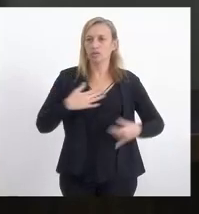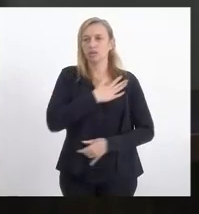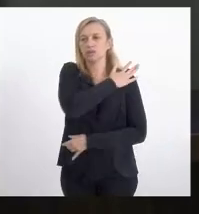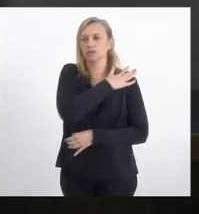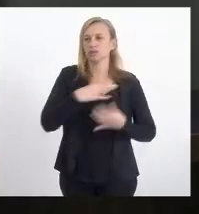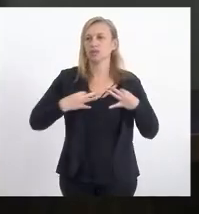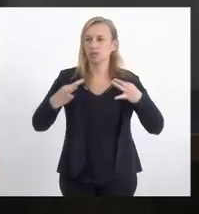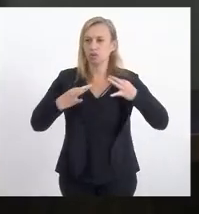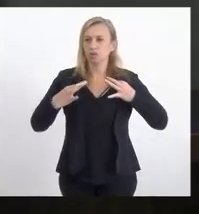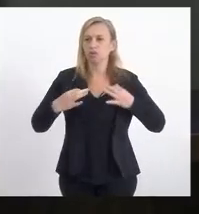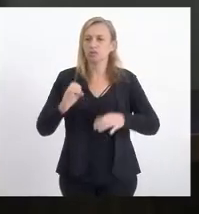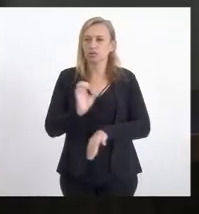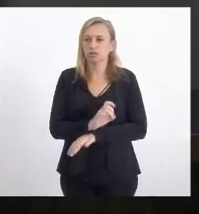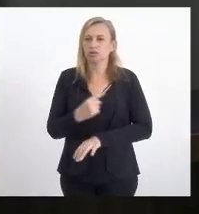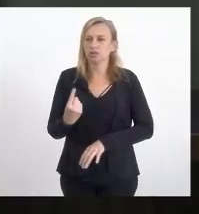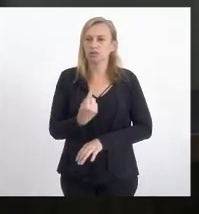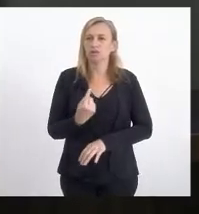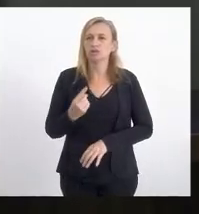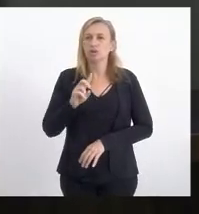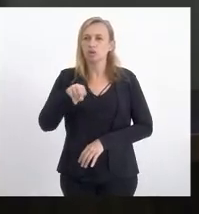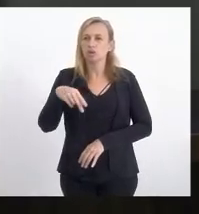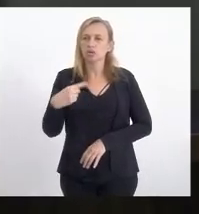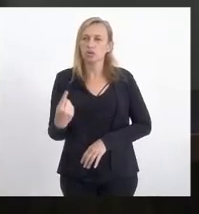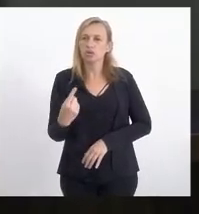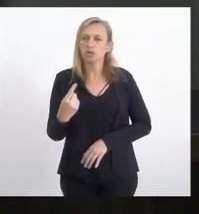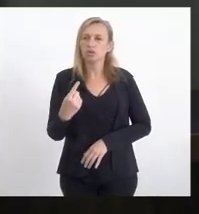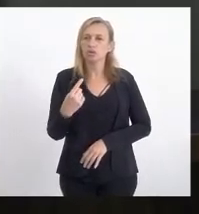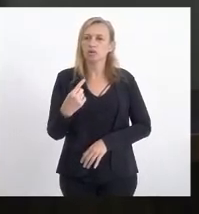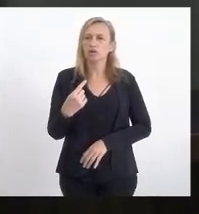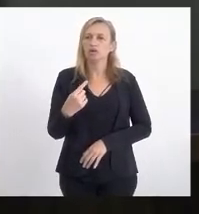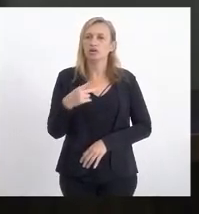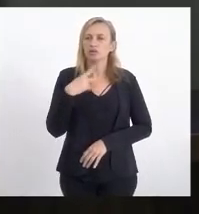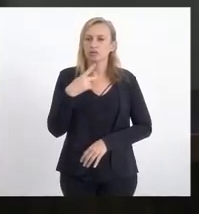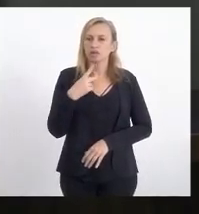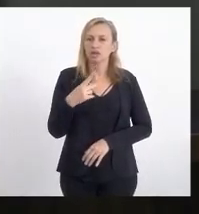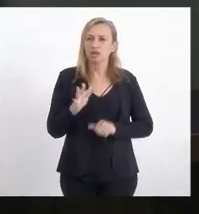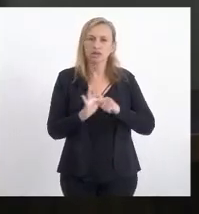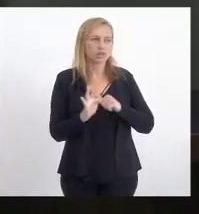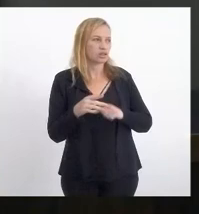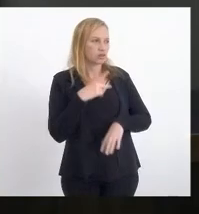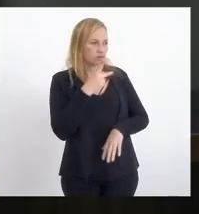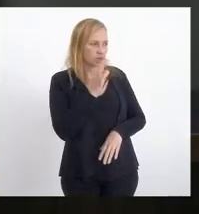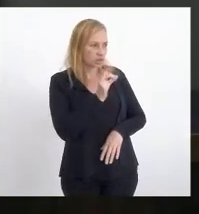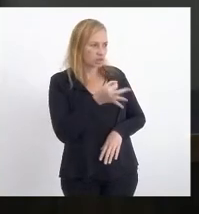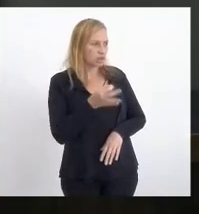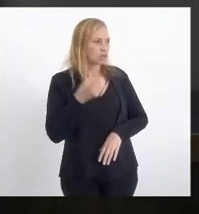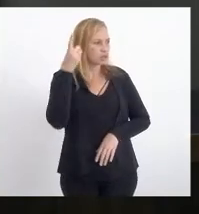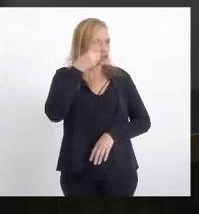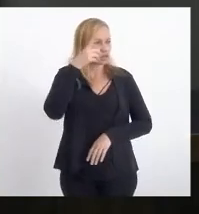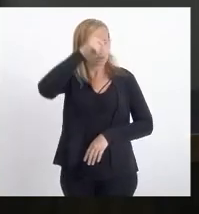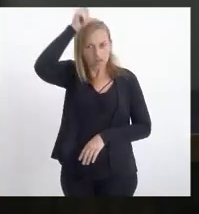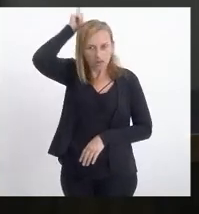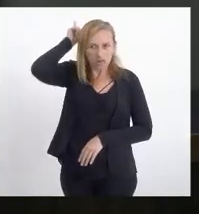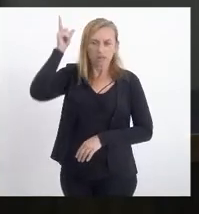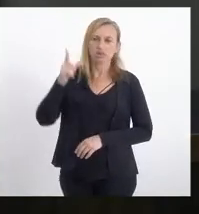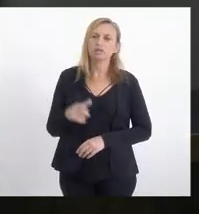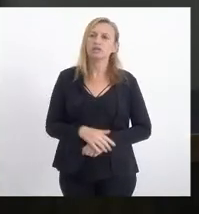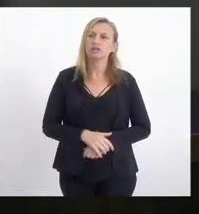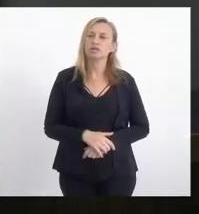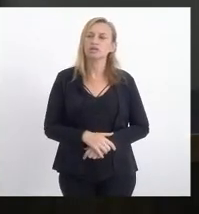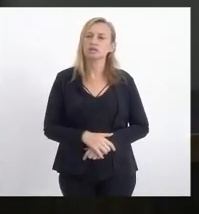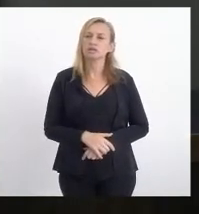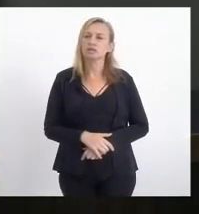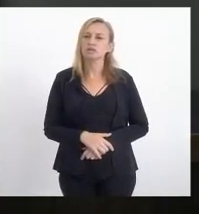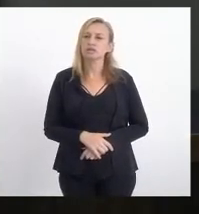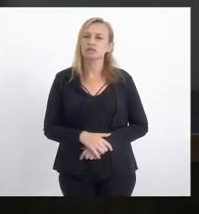e vestir a farda do nosso Estado é a última consideração técnica seu presidente ganhou me dirigi mais precisamente o Deputado Luiz Paulo Porque